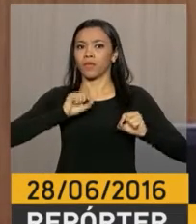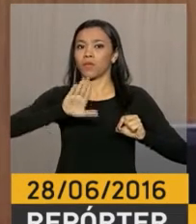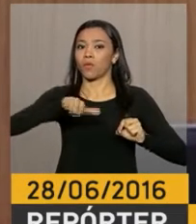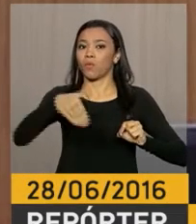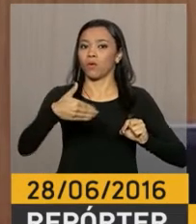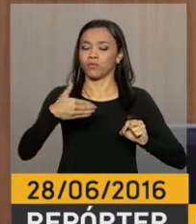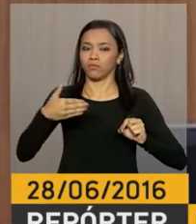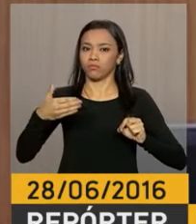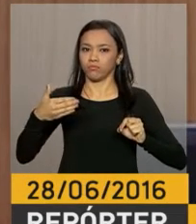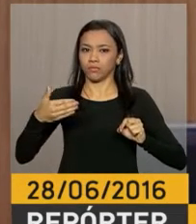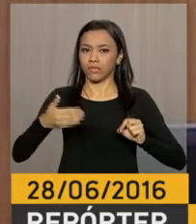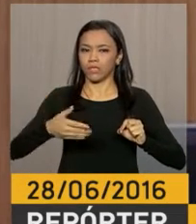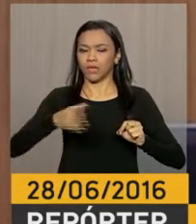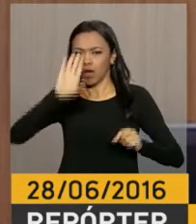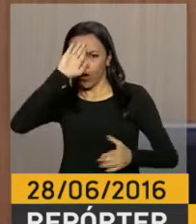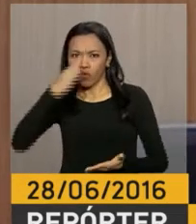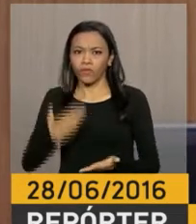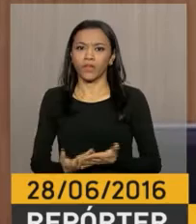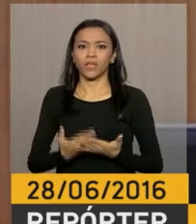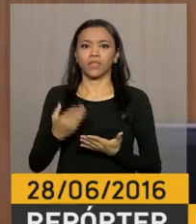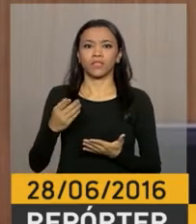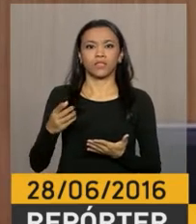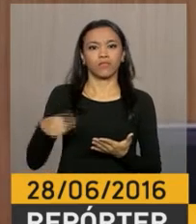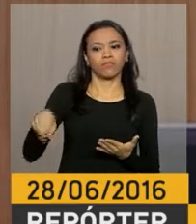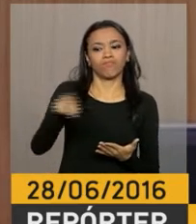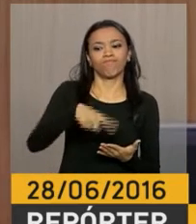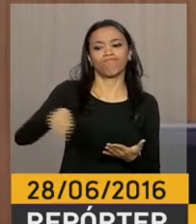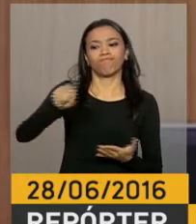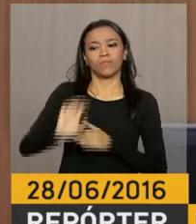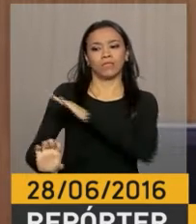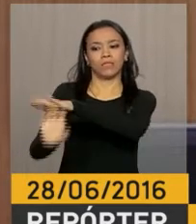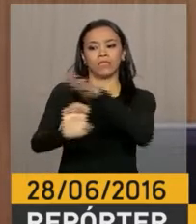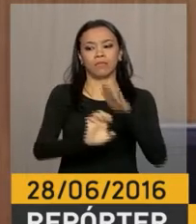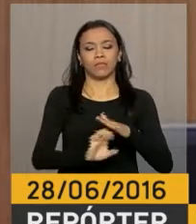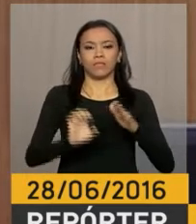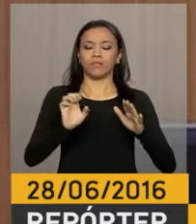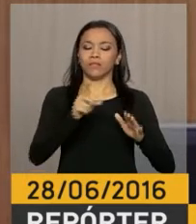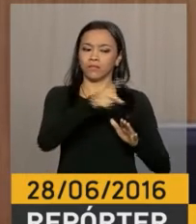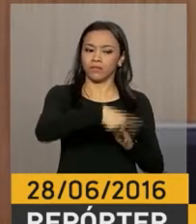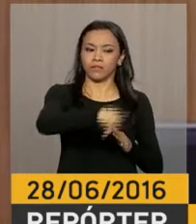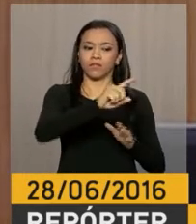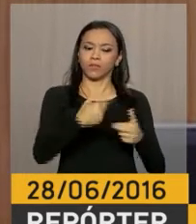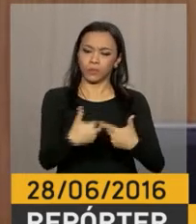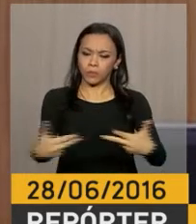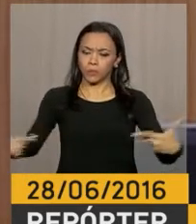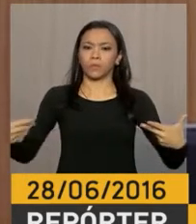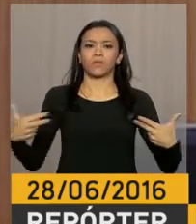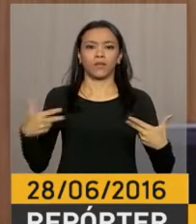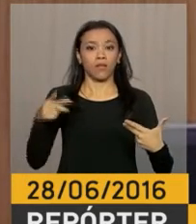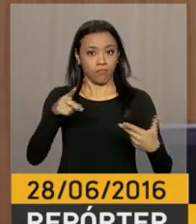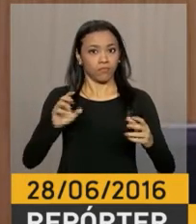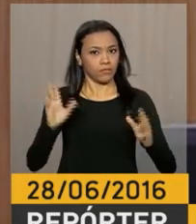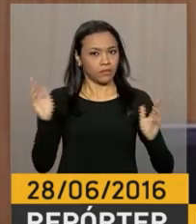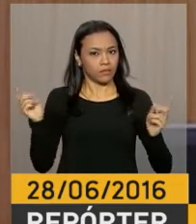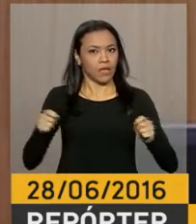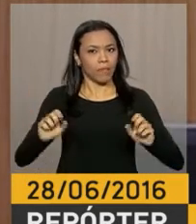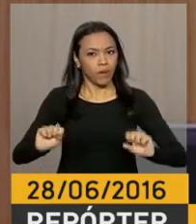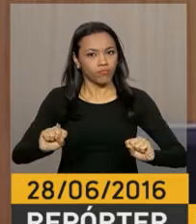confiança de firmas e famílias se fortaleça, o ritmo de atividade tende a se